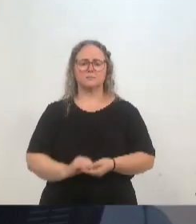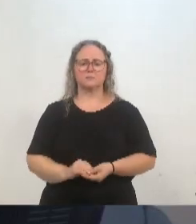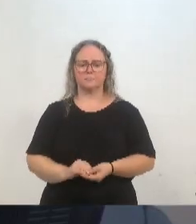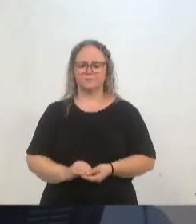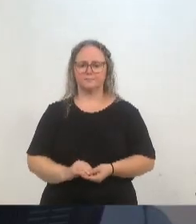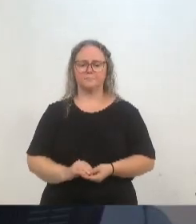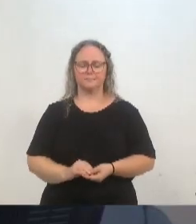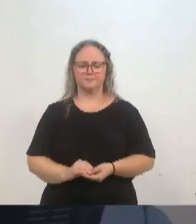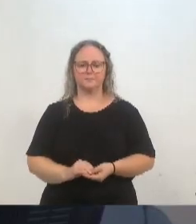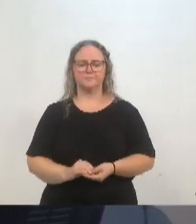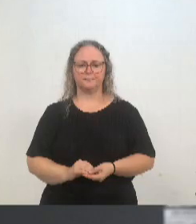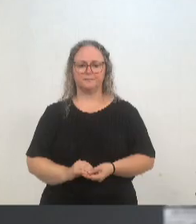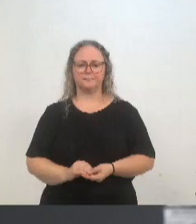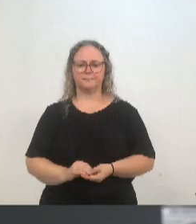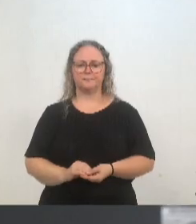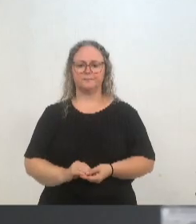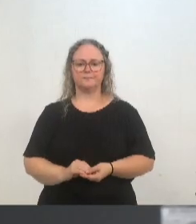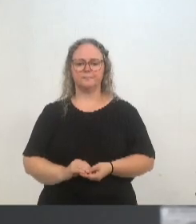vereador Brunin.